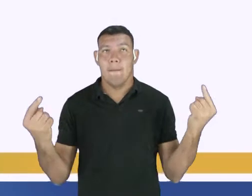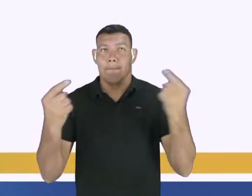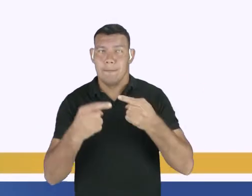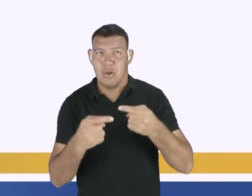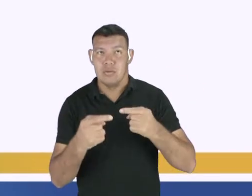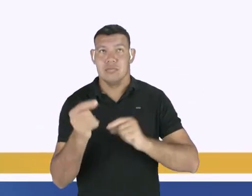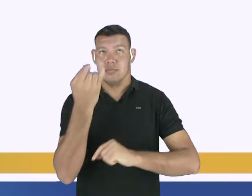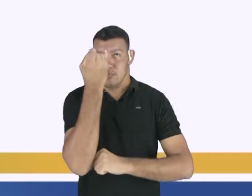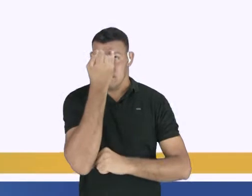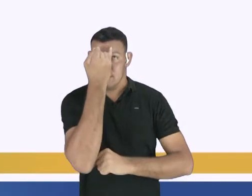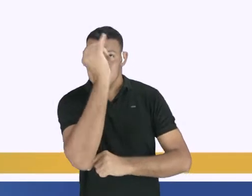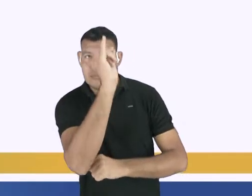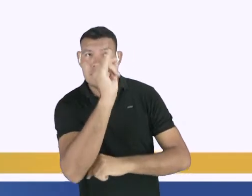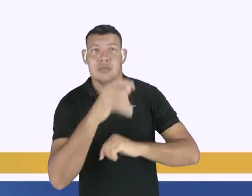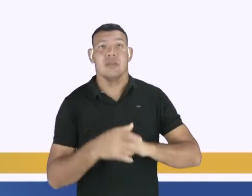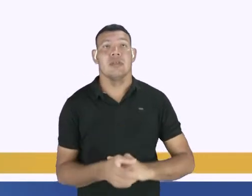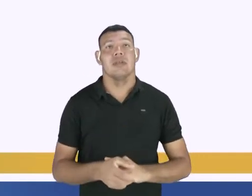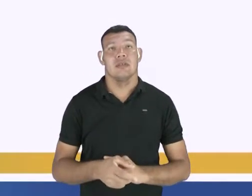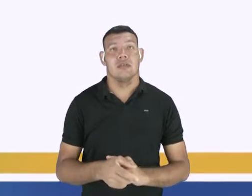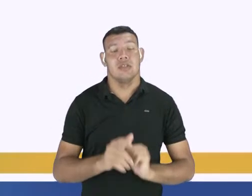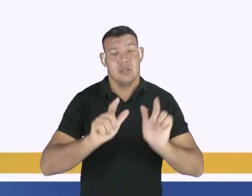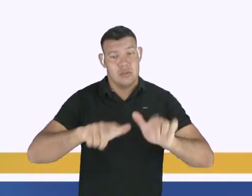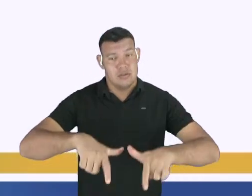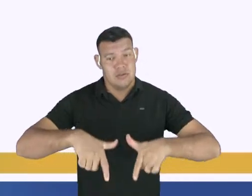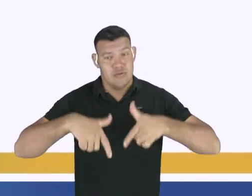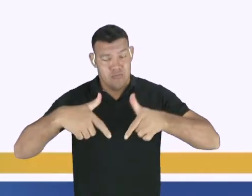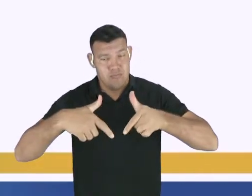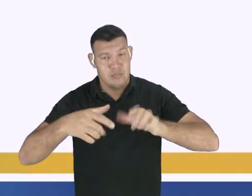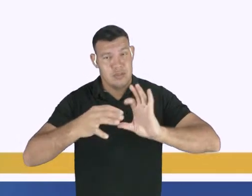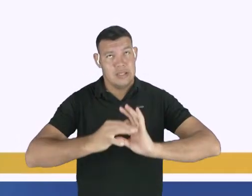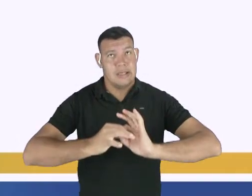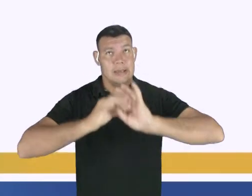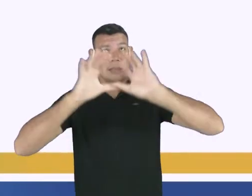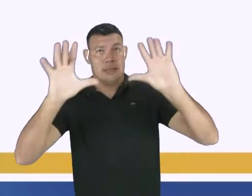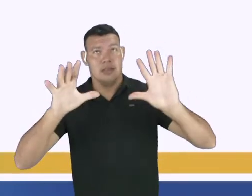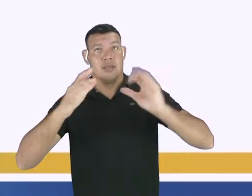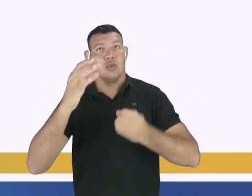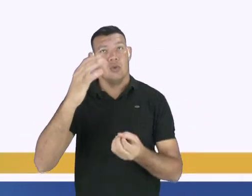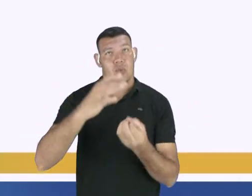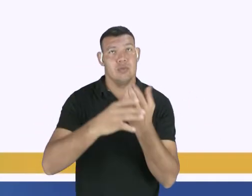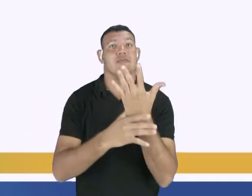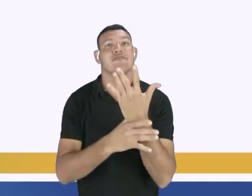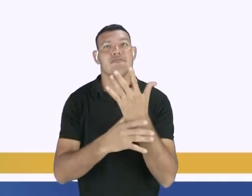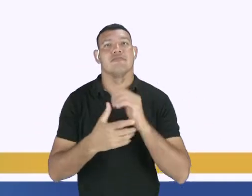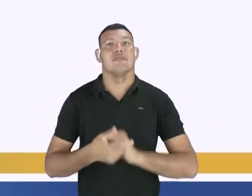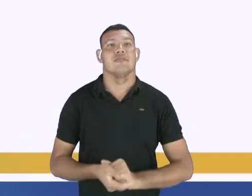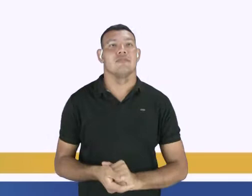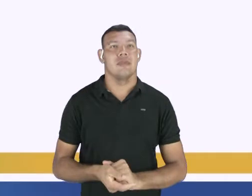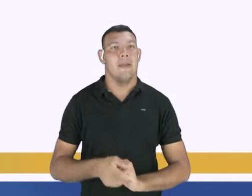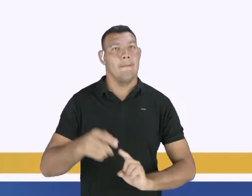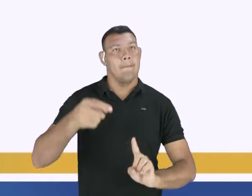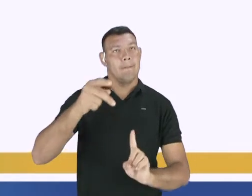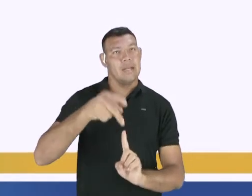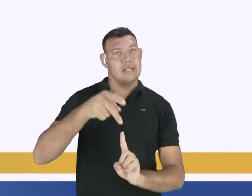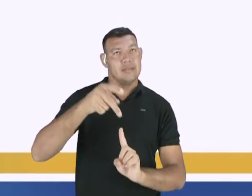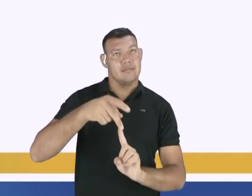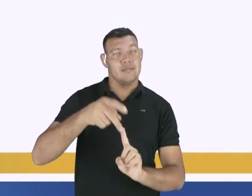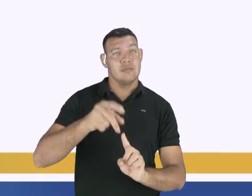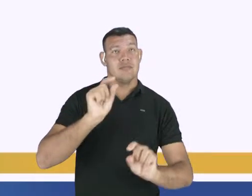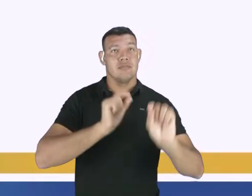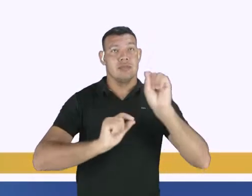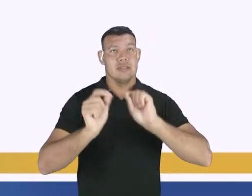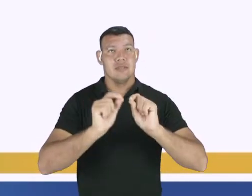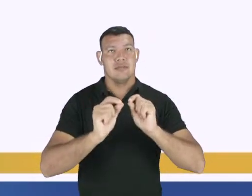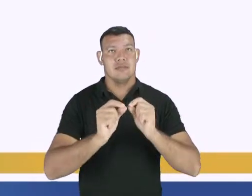princípio fundamental é a crítica à propriedade privada e às classes sociais. Em suma, ao capitalismo.